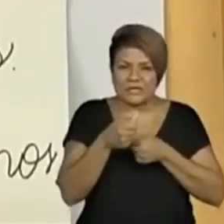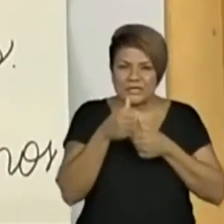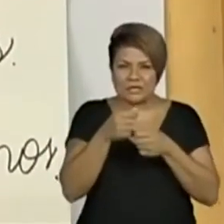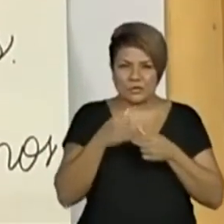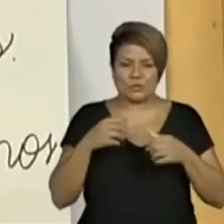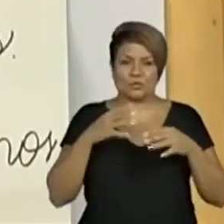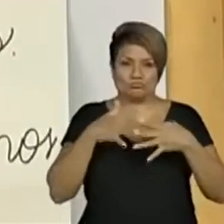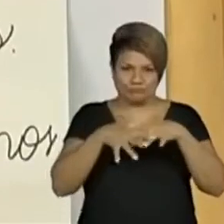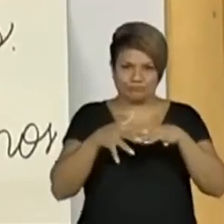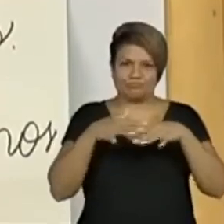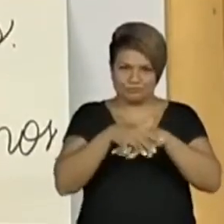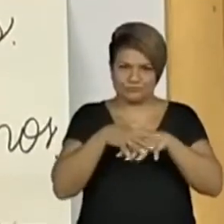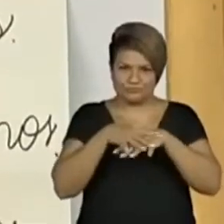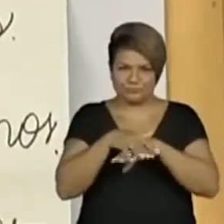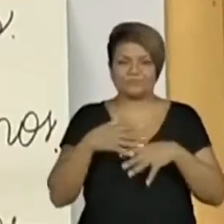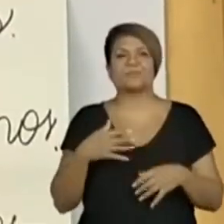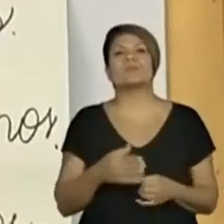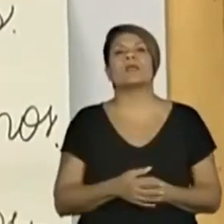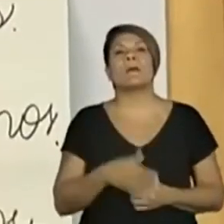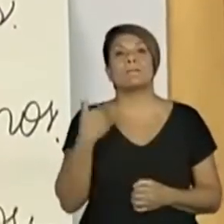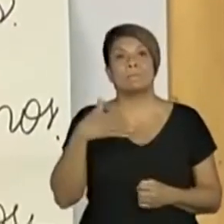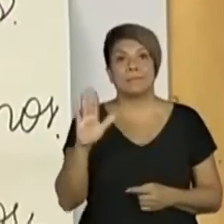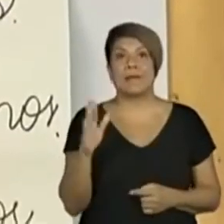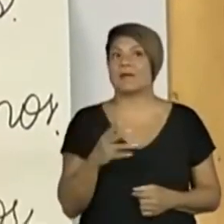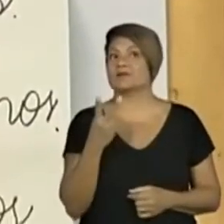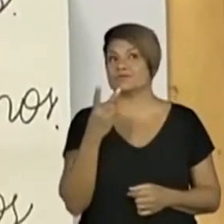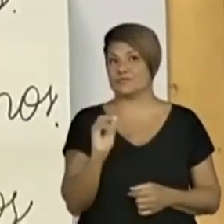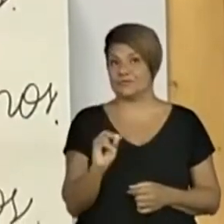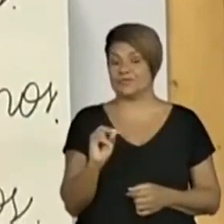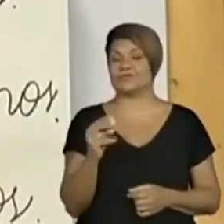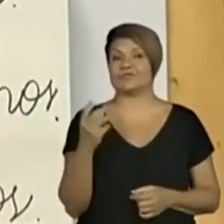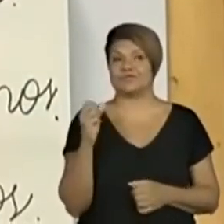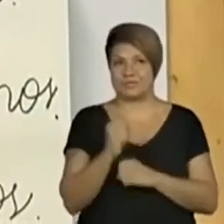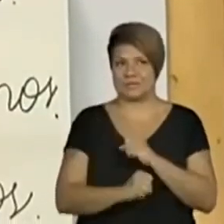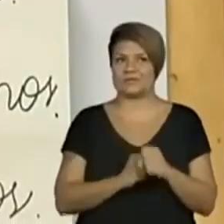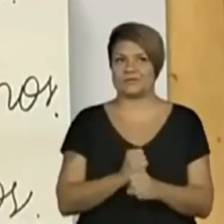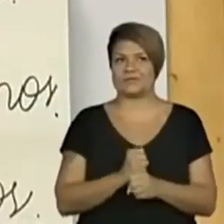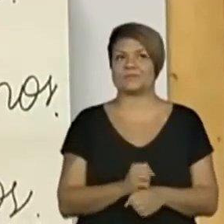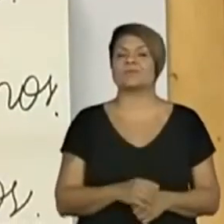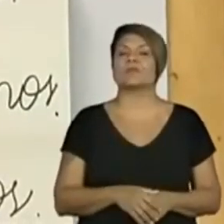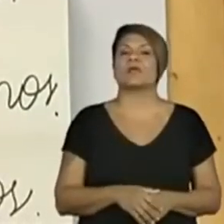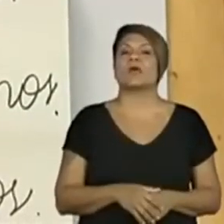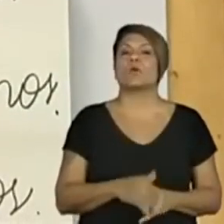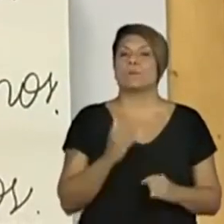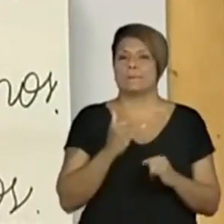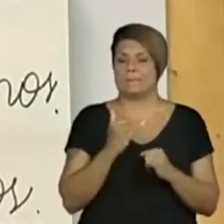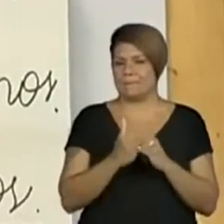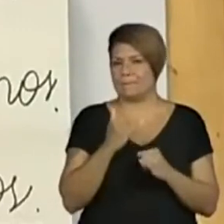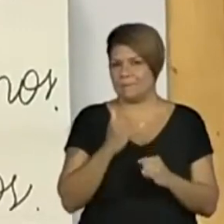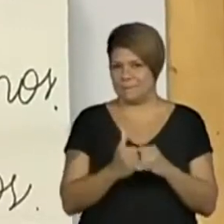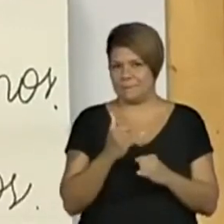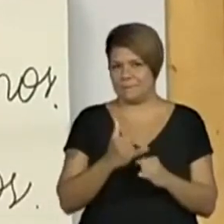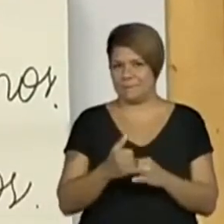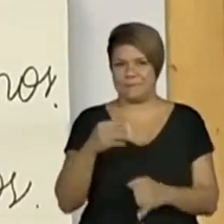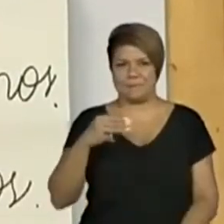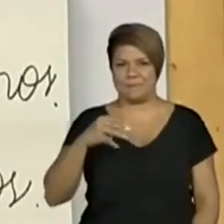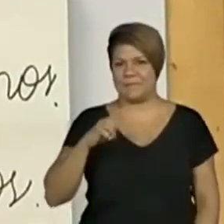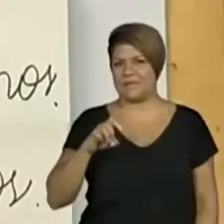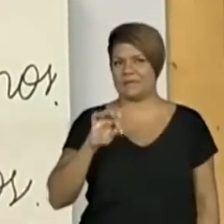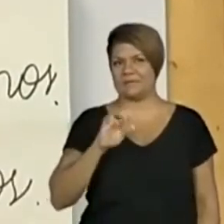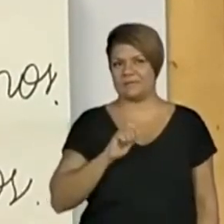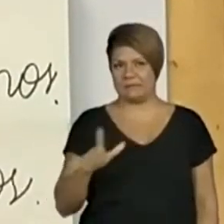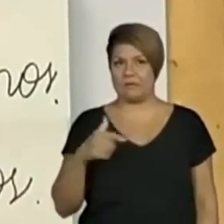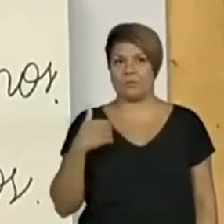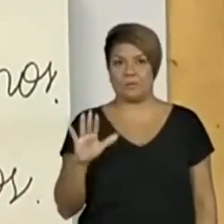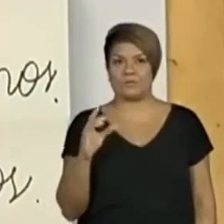fabricação de roupas mais de 20 anos o metal mais de 100 o